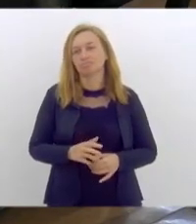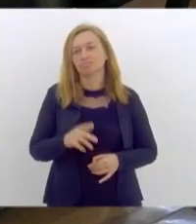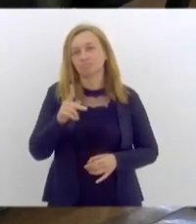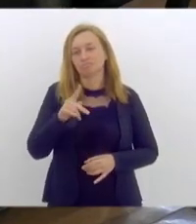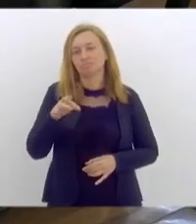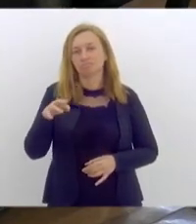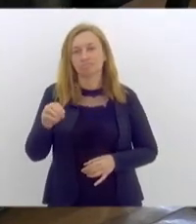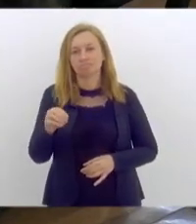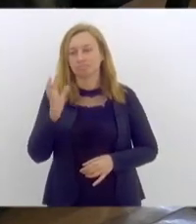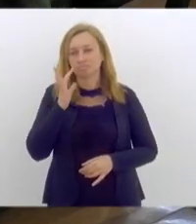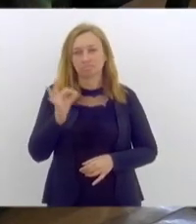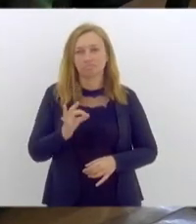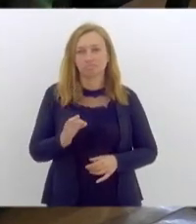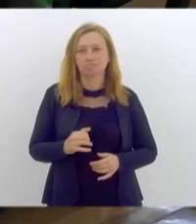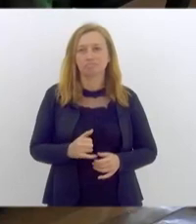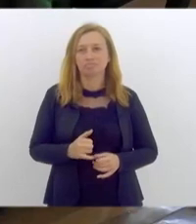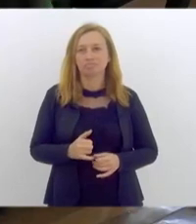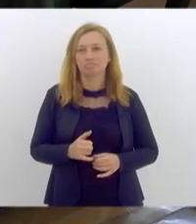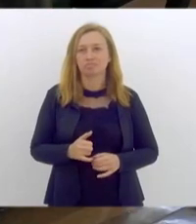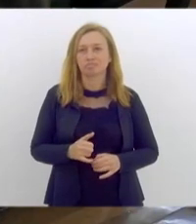relator da ccj